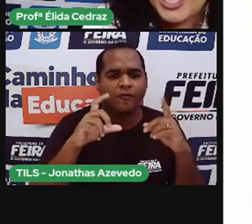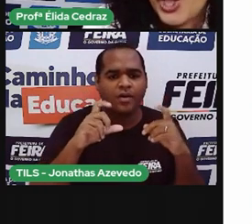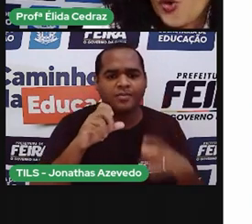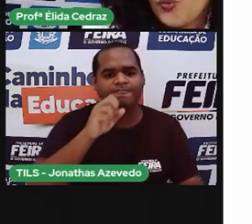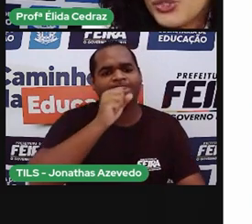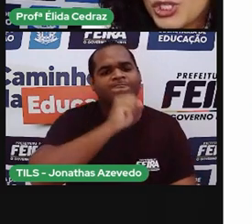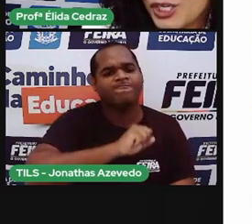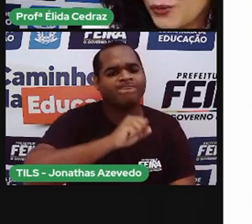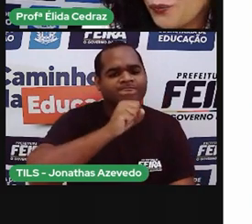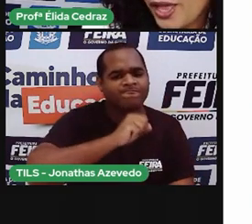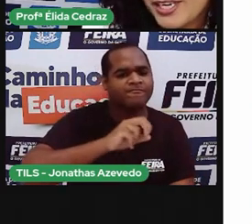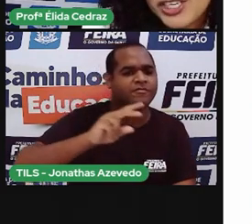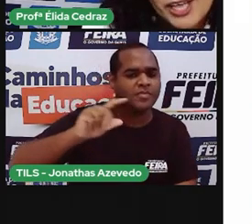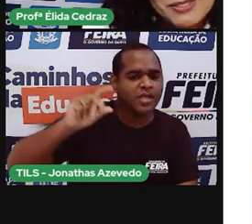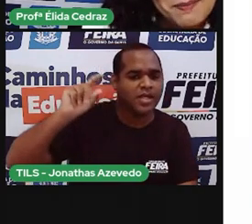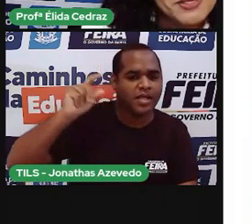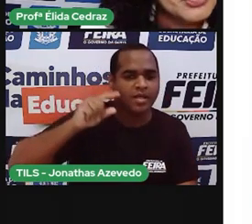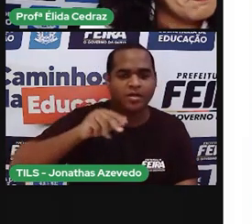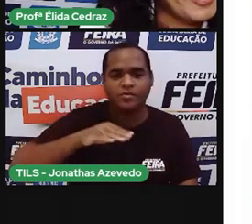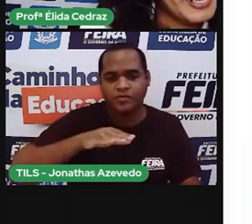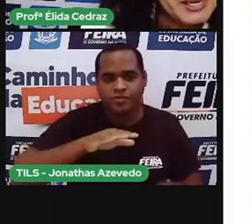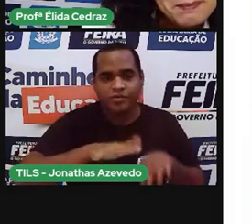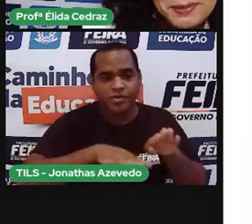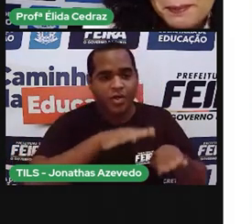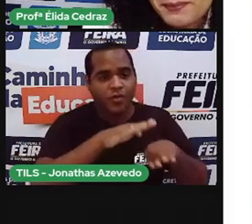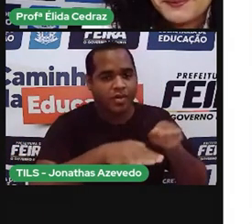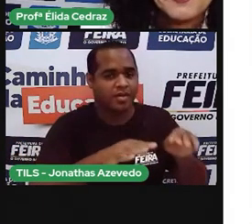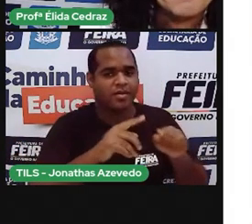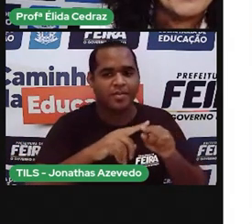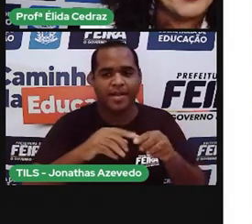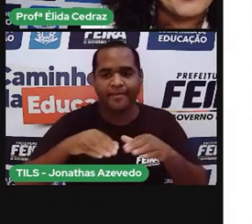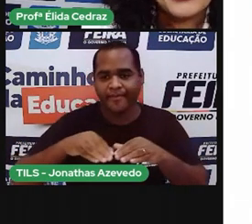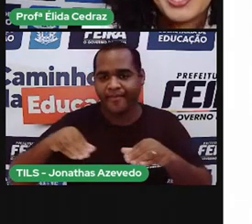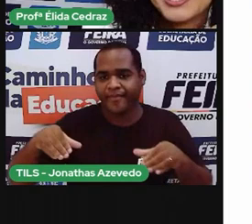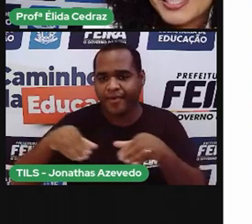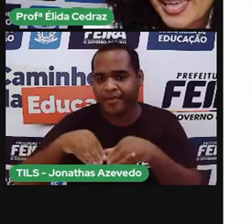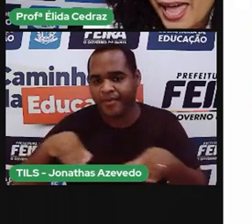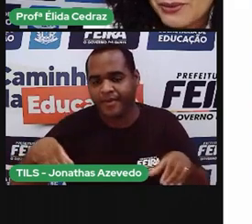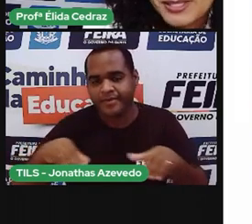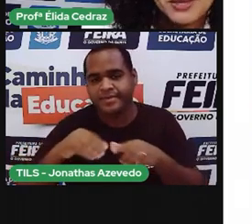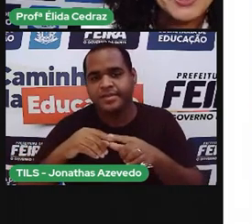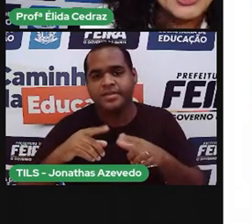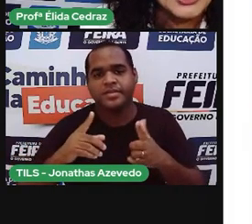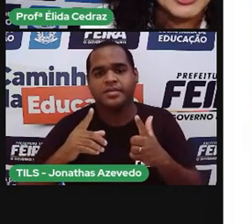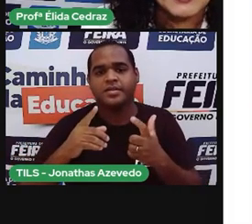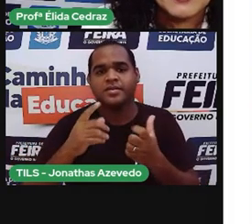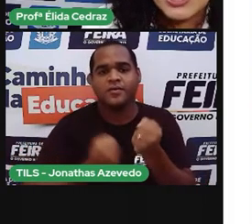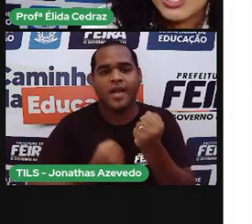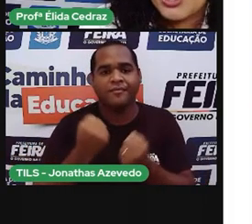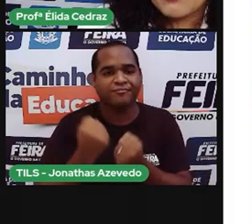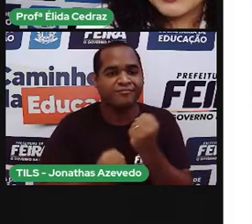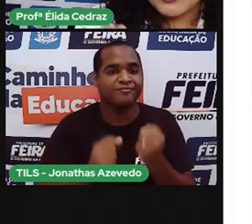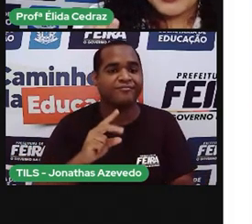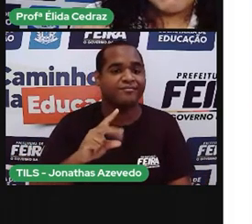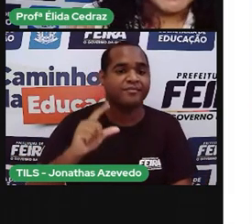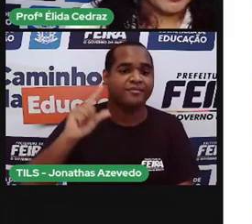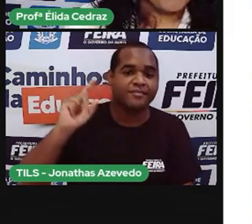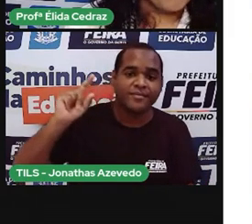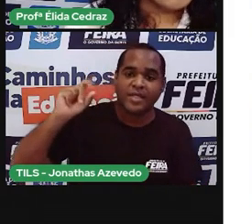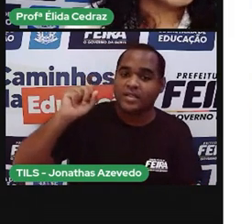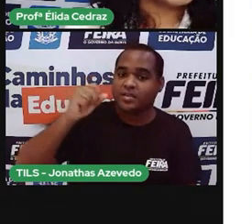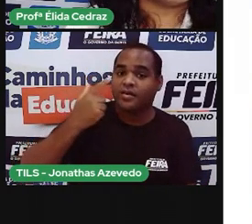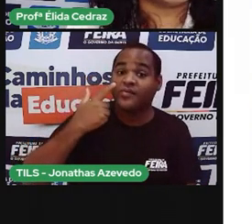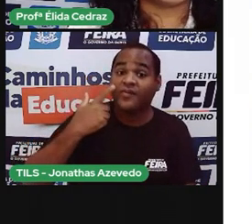antiga. O chão é de calçamento de paralelepípedo. Os carros são antigos. Você olha